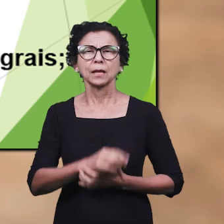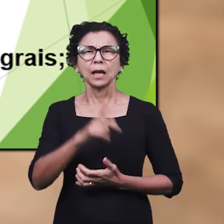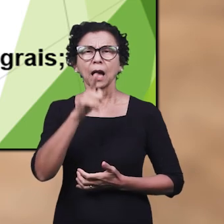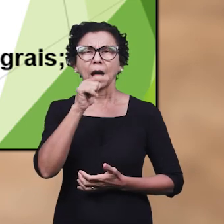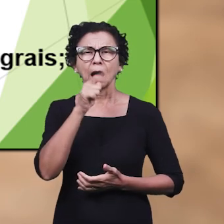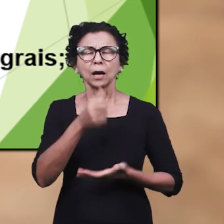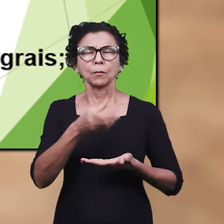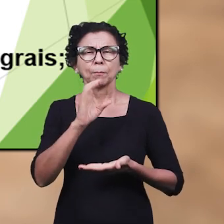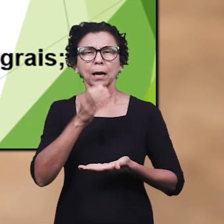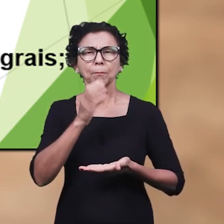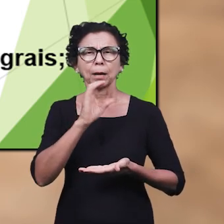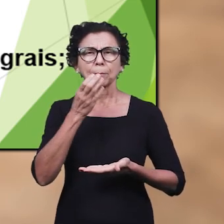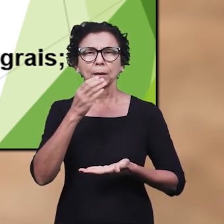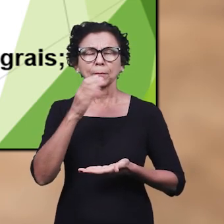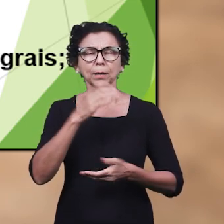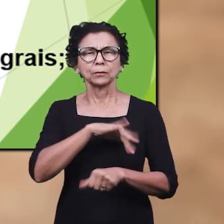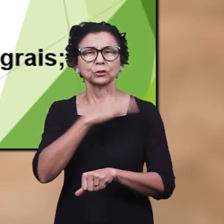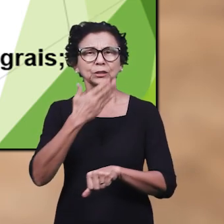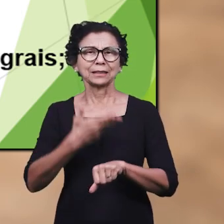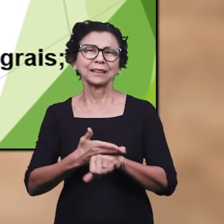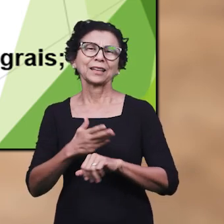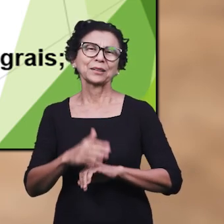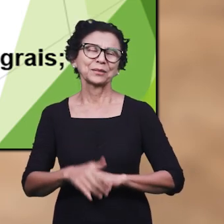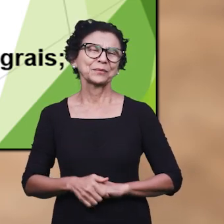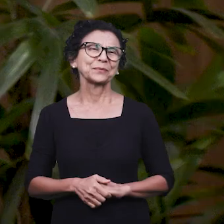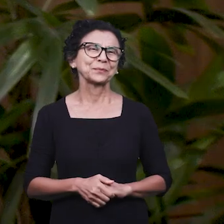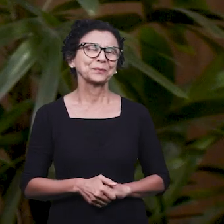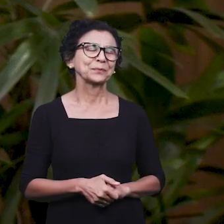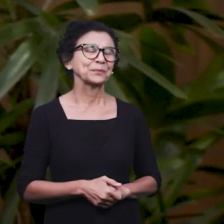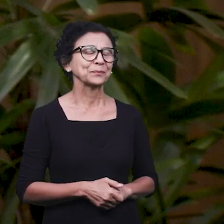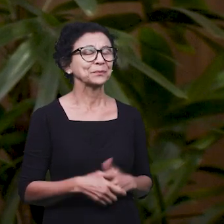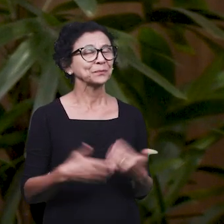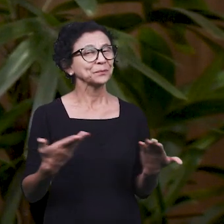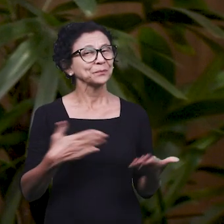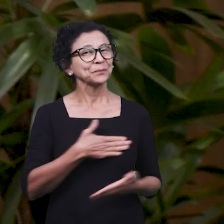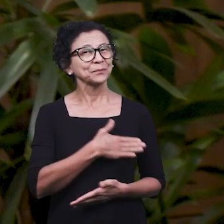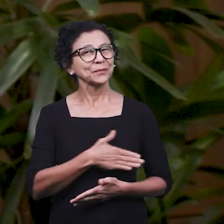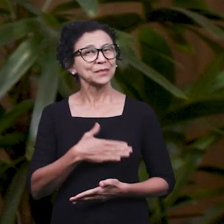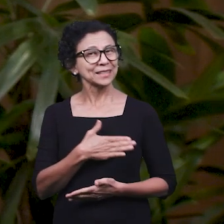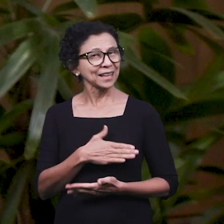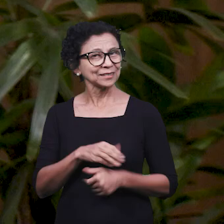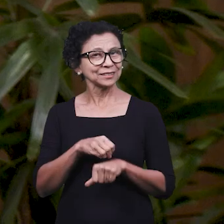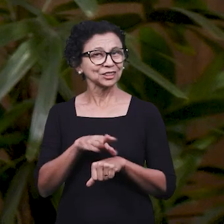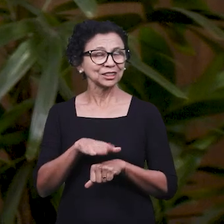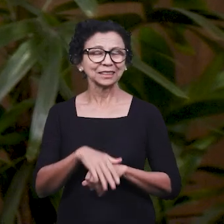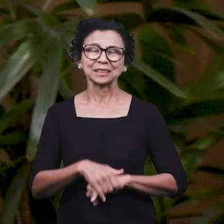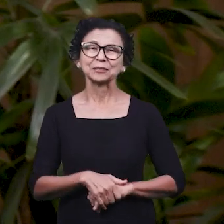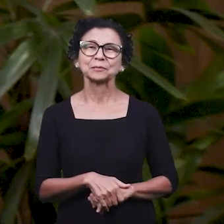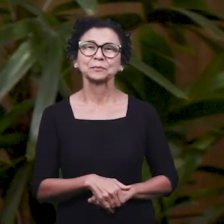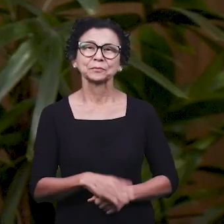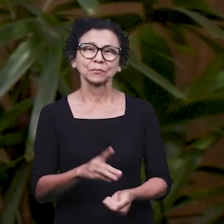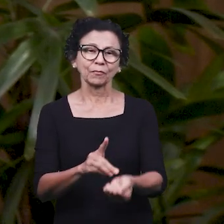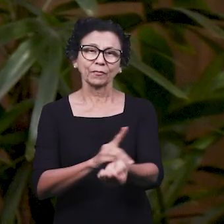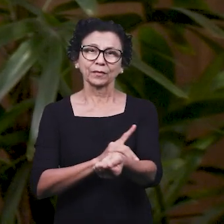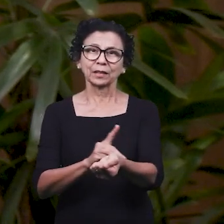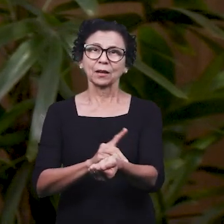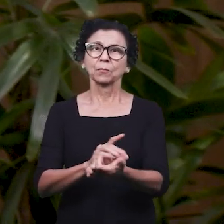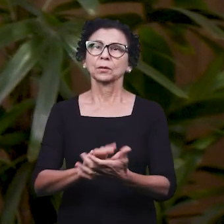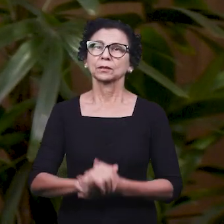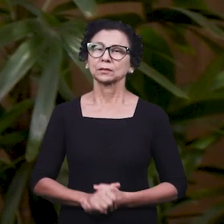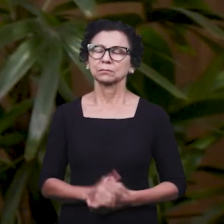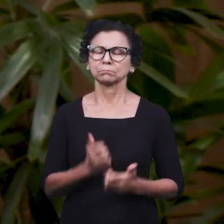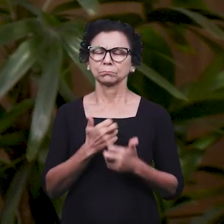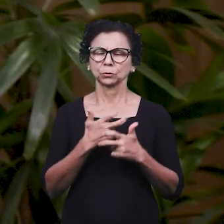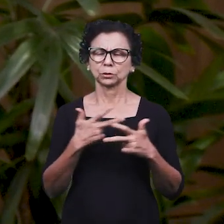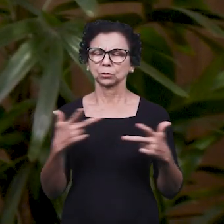vezes ao dia, né? Isso é muito importante, né, Larissa? E aí, gostaram das orientações? A diabetes ela é bem